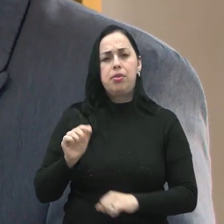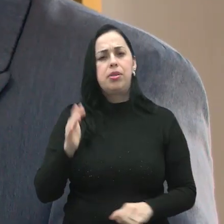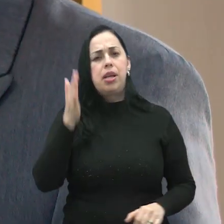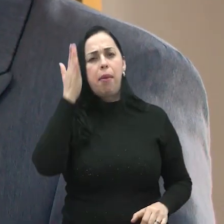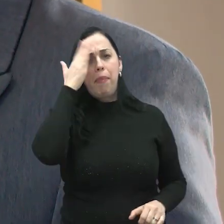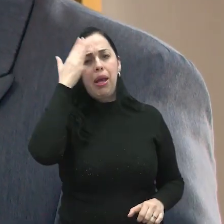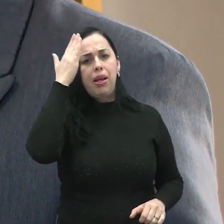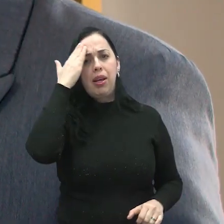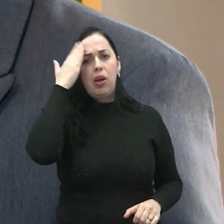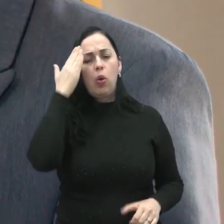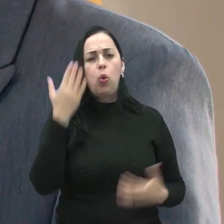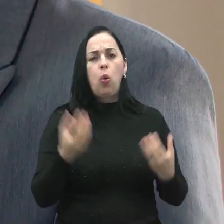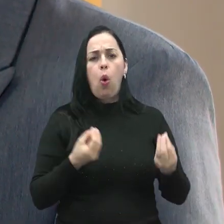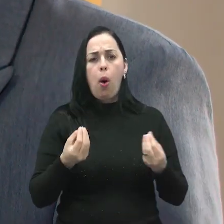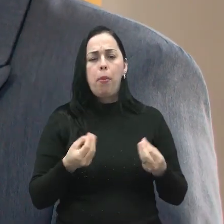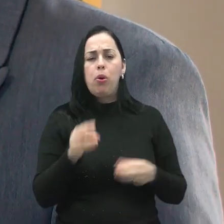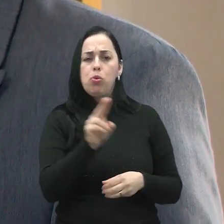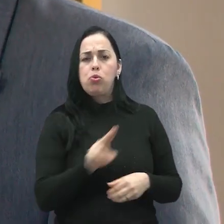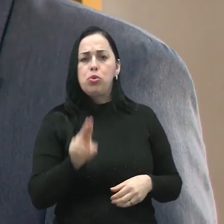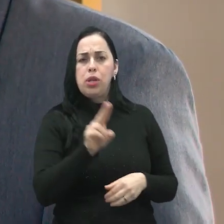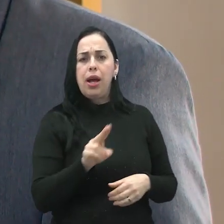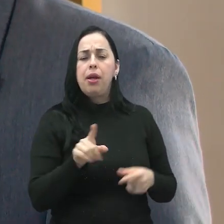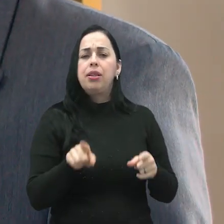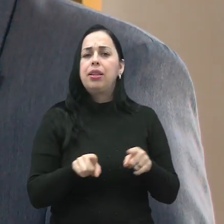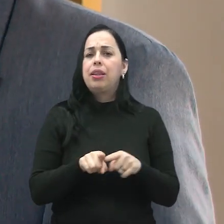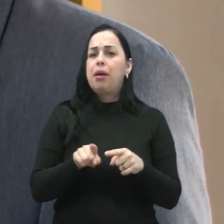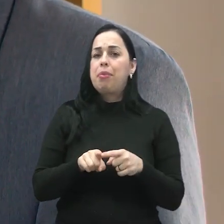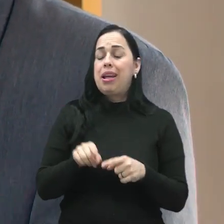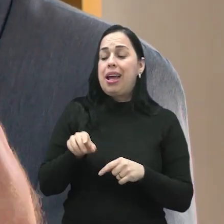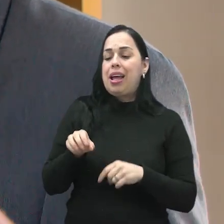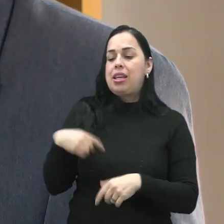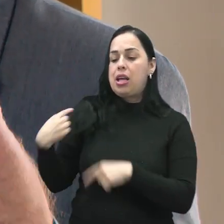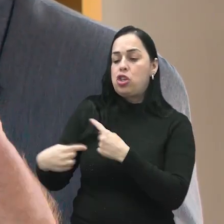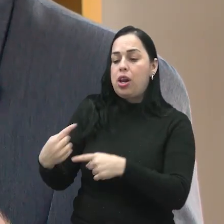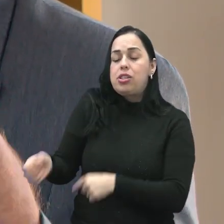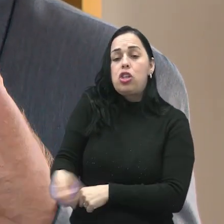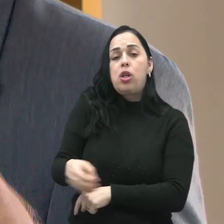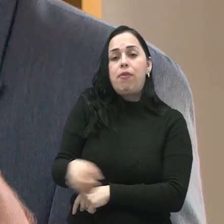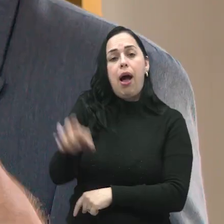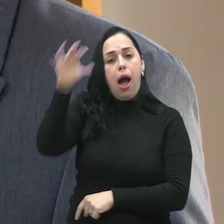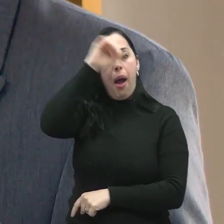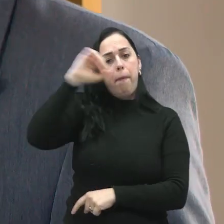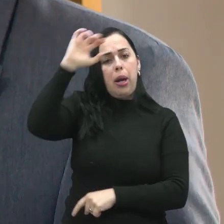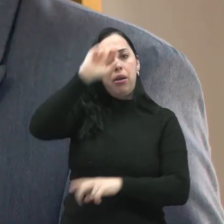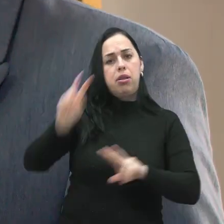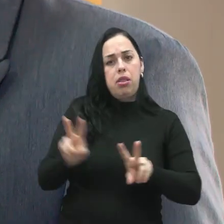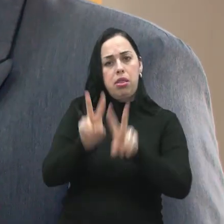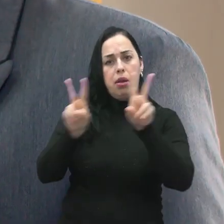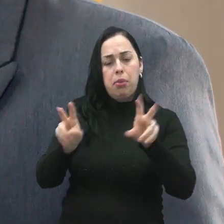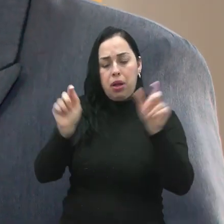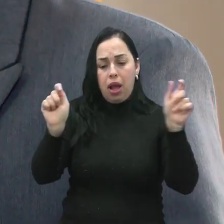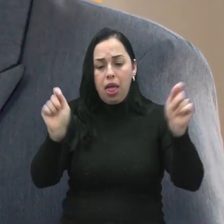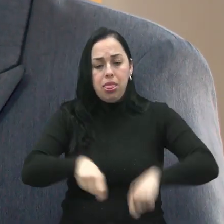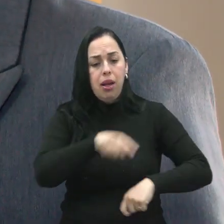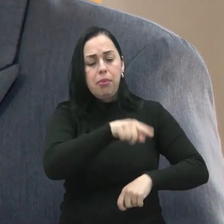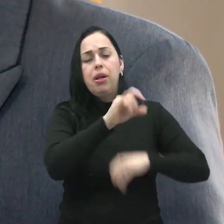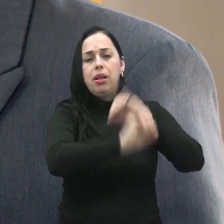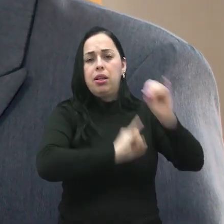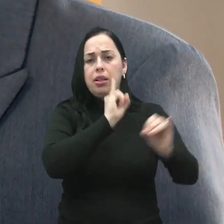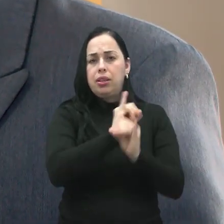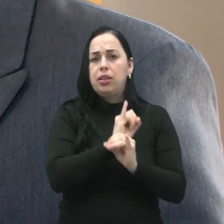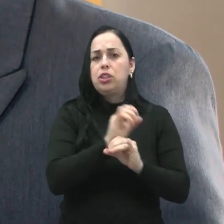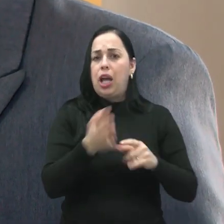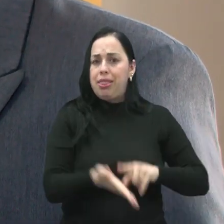as pessoas quanto ao ambiente digital e suas ferramentas, mas educar as novas gerações também sobre todo o potencial